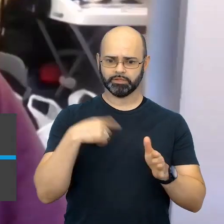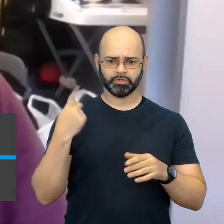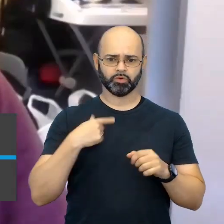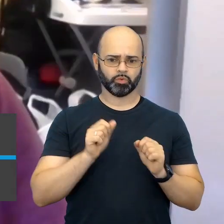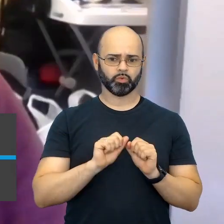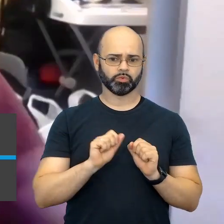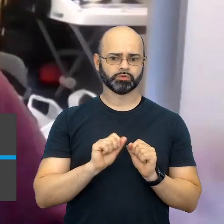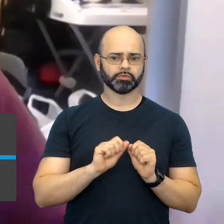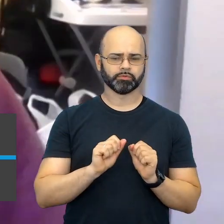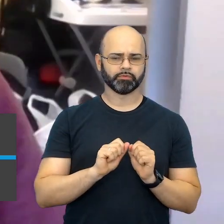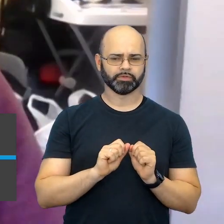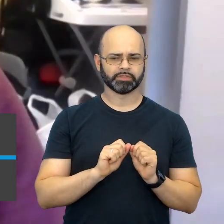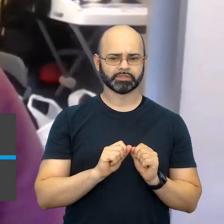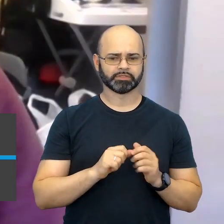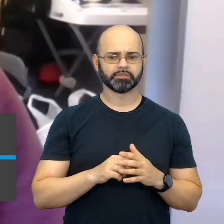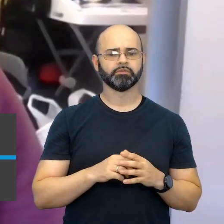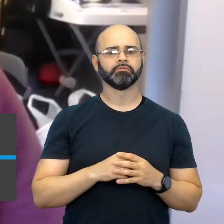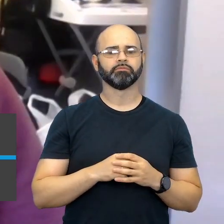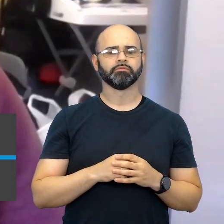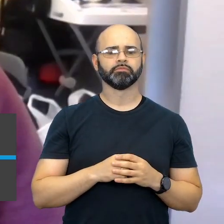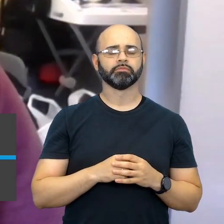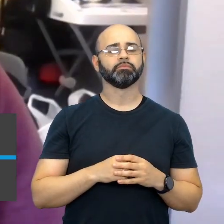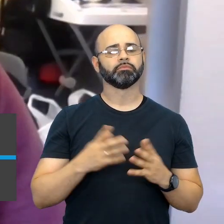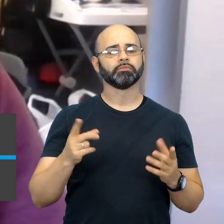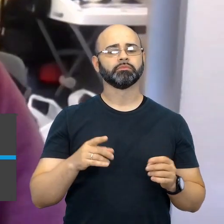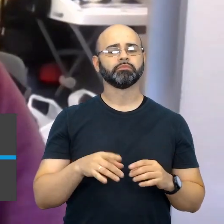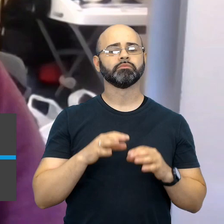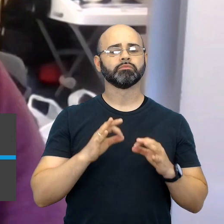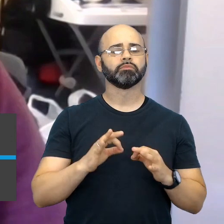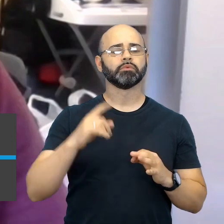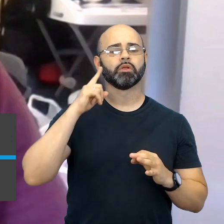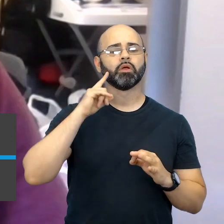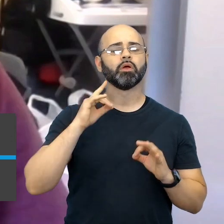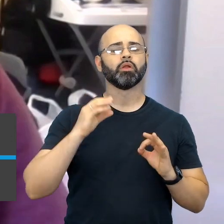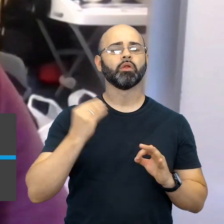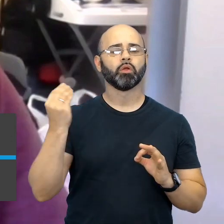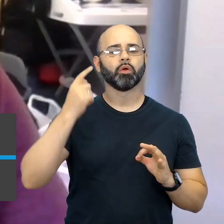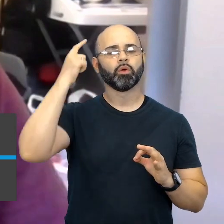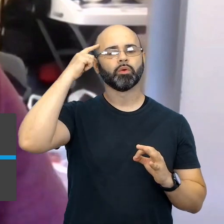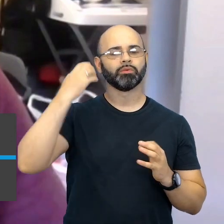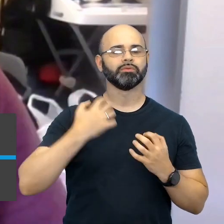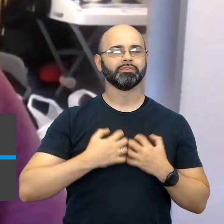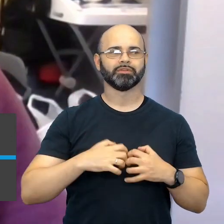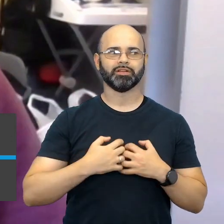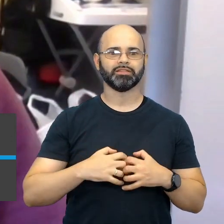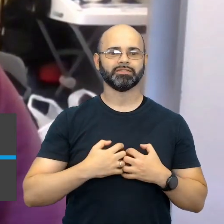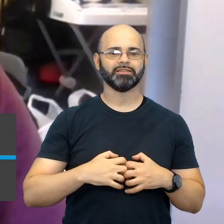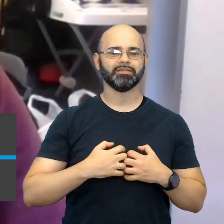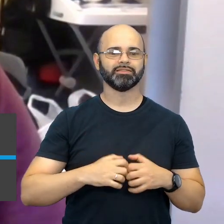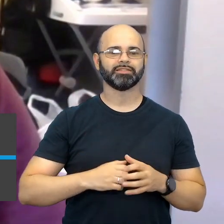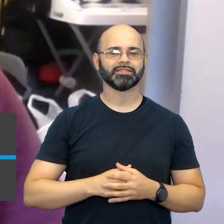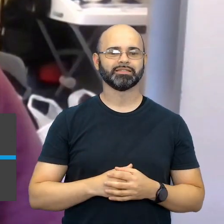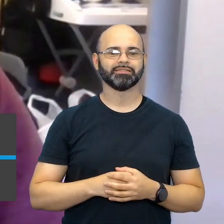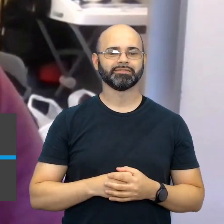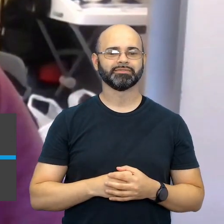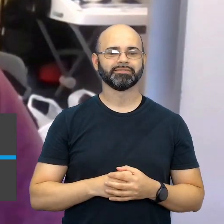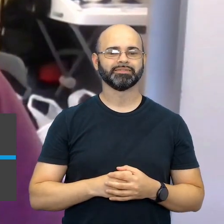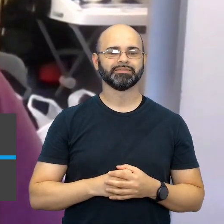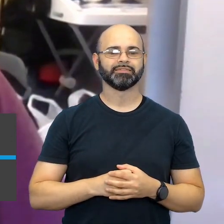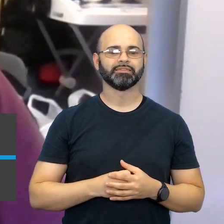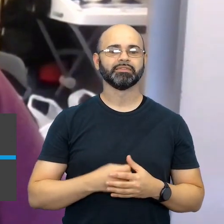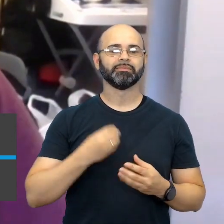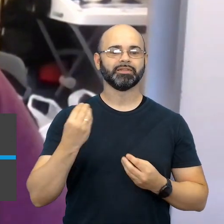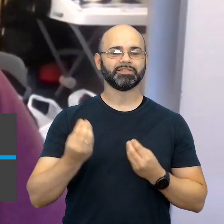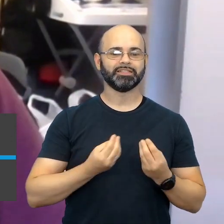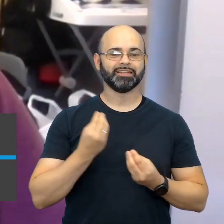relação a essas postagens, por exemplo, que determinam, que colocam opiniões do público sobre esse filme, sobre